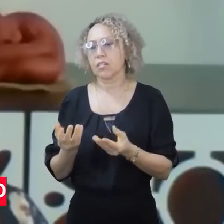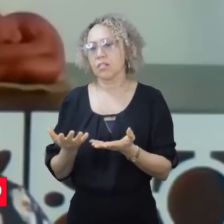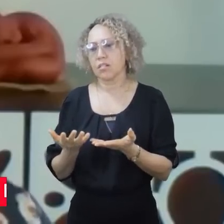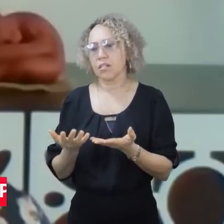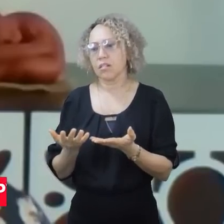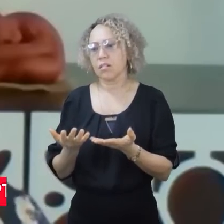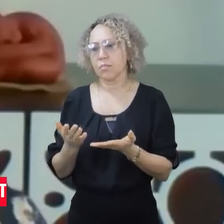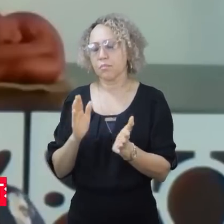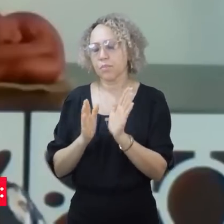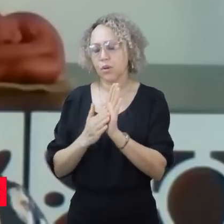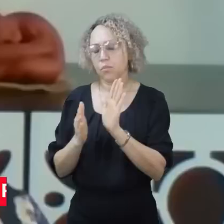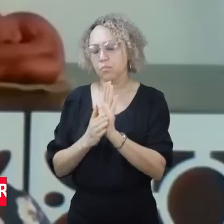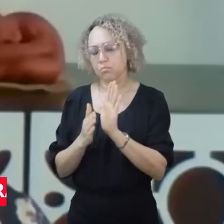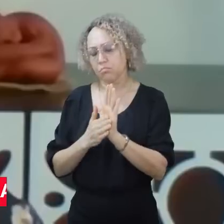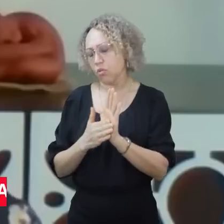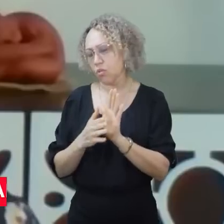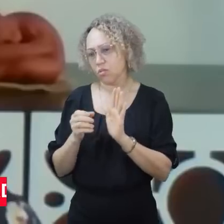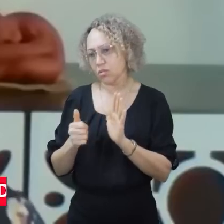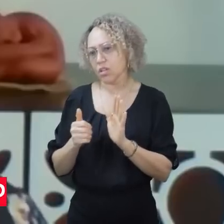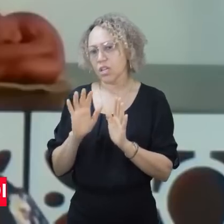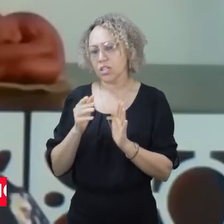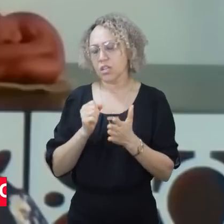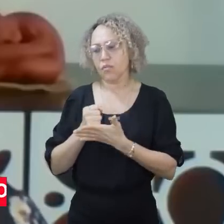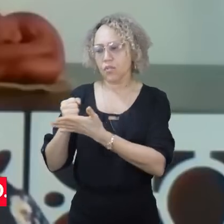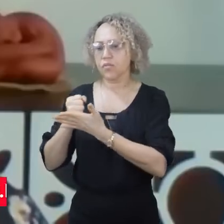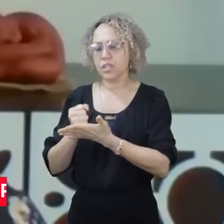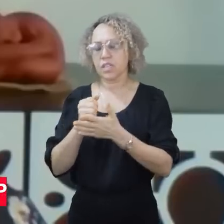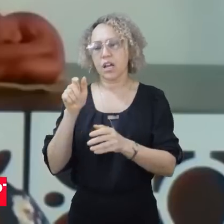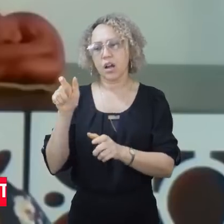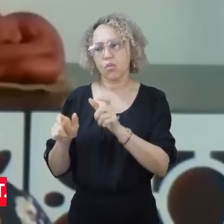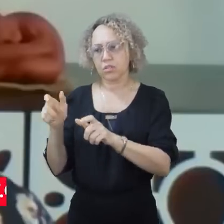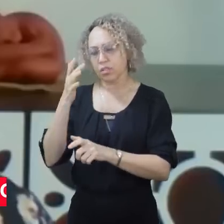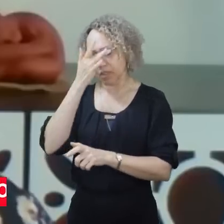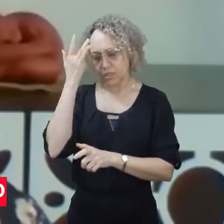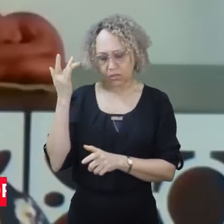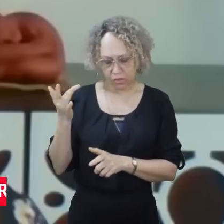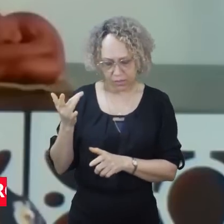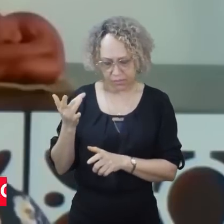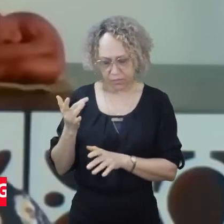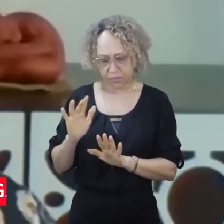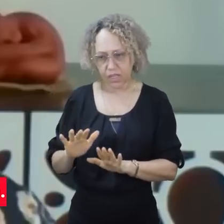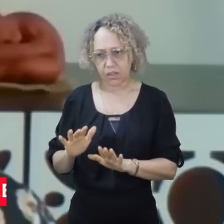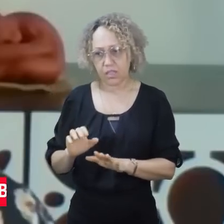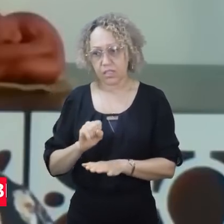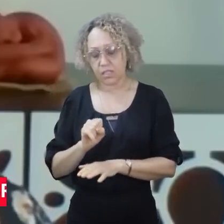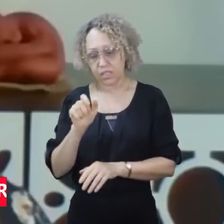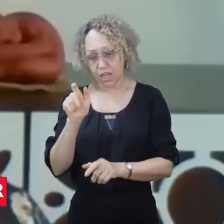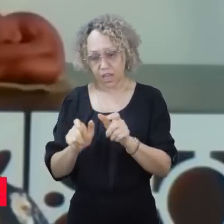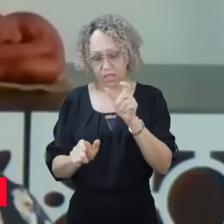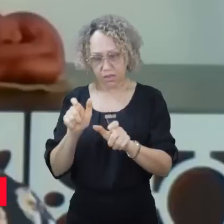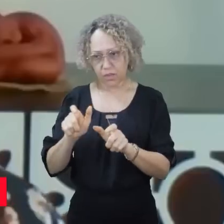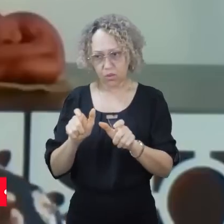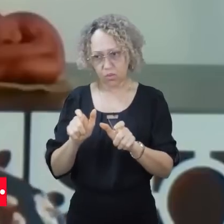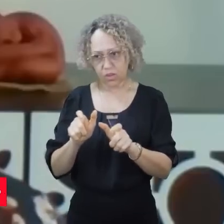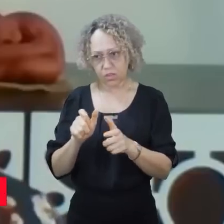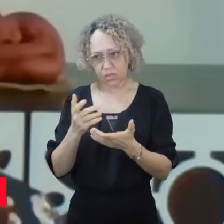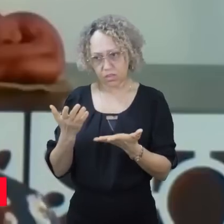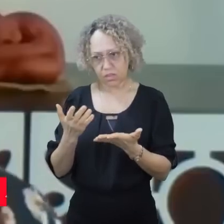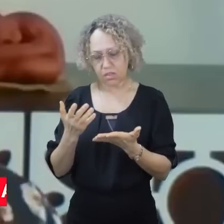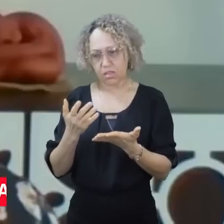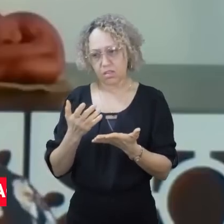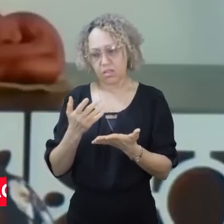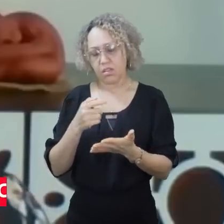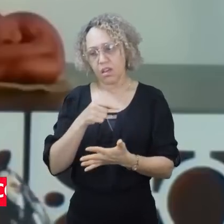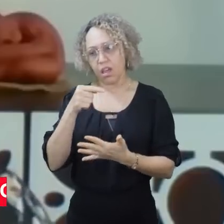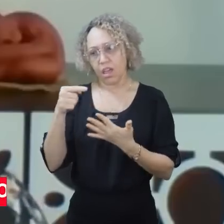que já foi oferecida a outras pessoas. Acho que se essas vantagens já foram